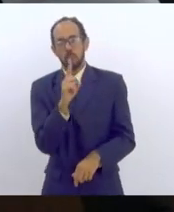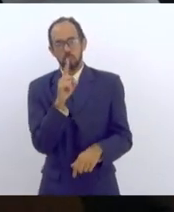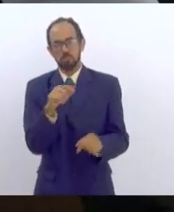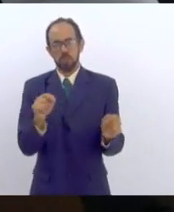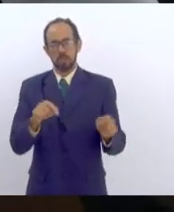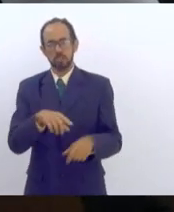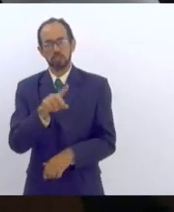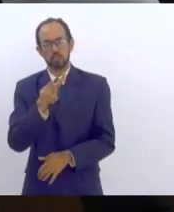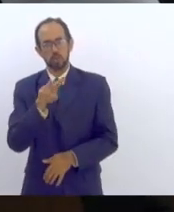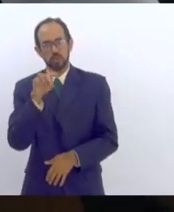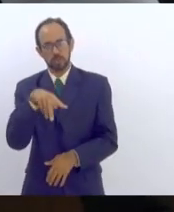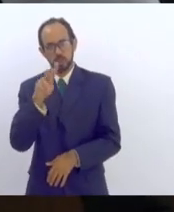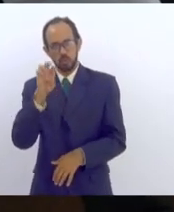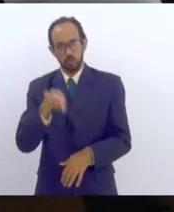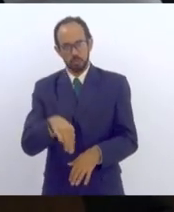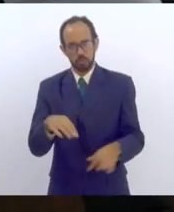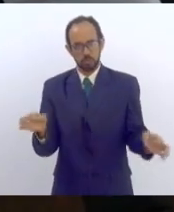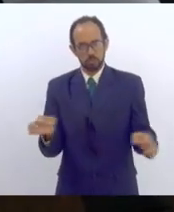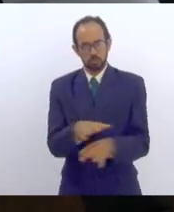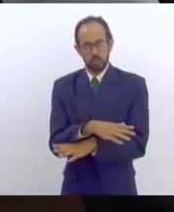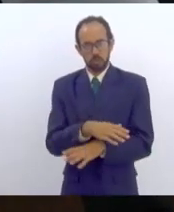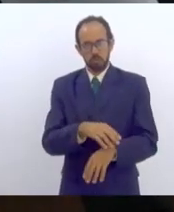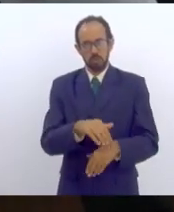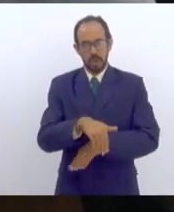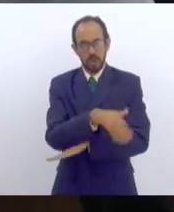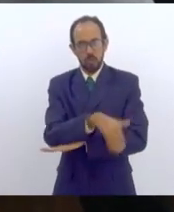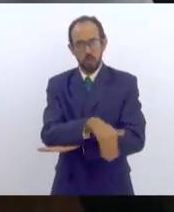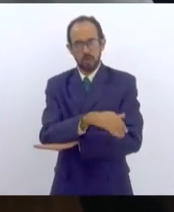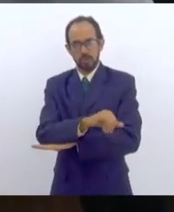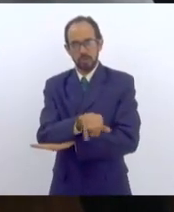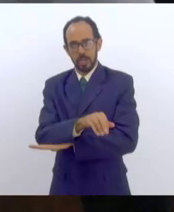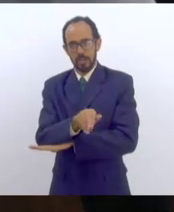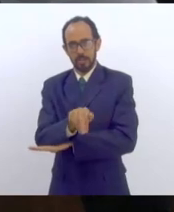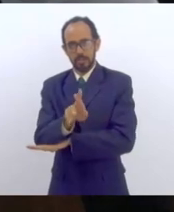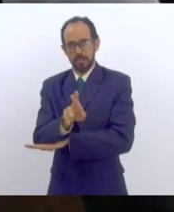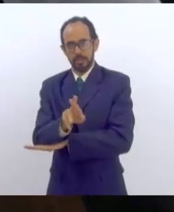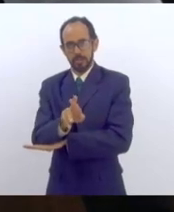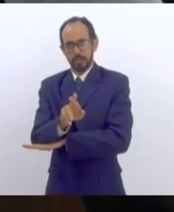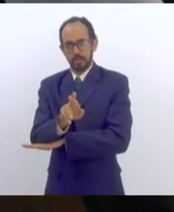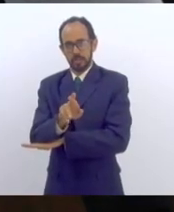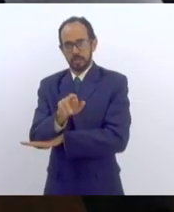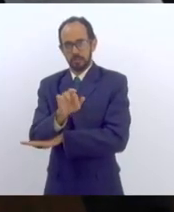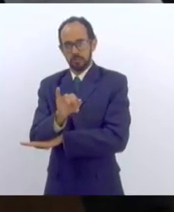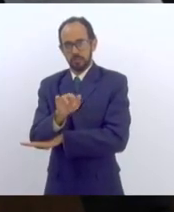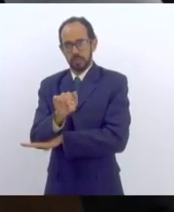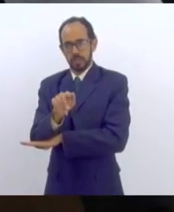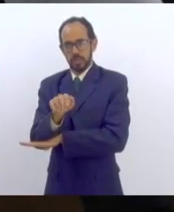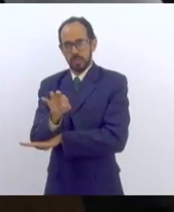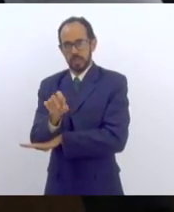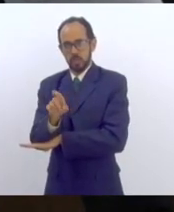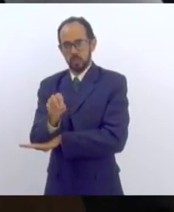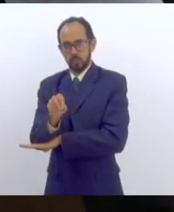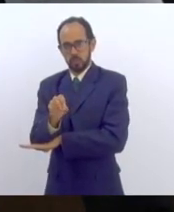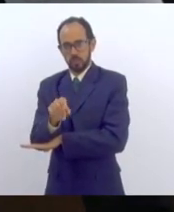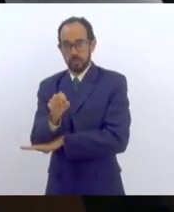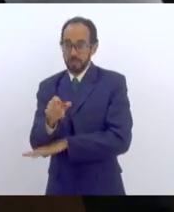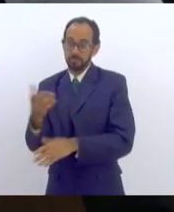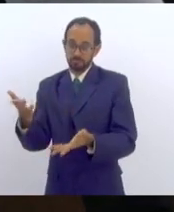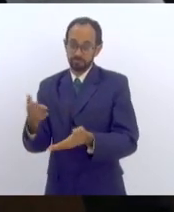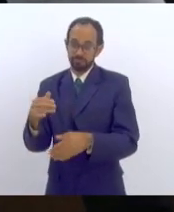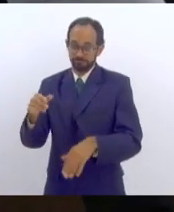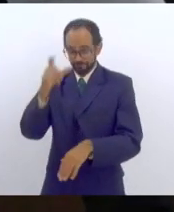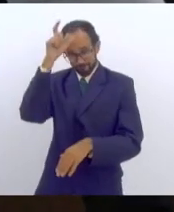de 2 quilômetros na rua Jaime Figueiredo, que coincidentemente é onde tem nosso escritório político na cidade, e